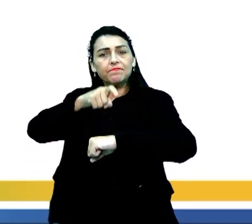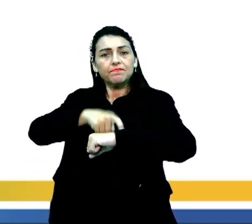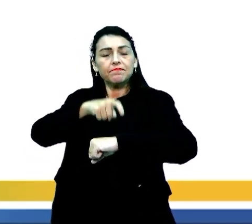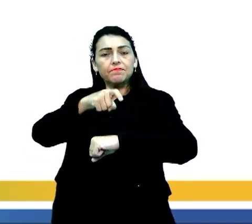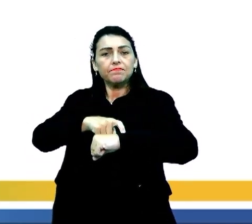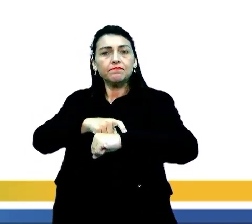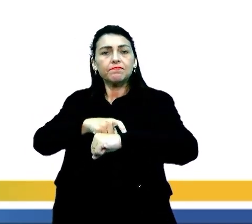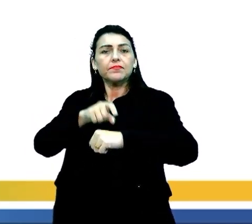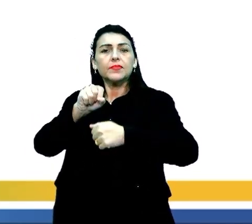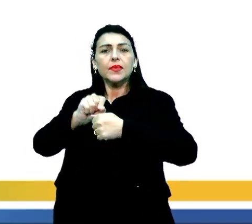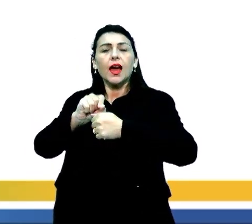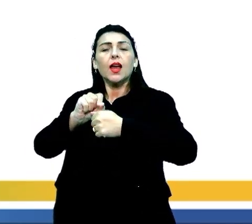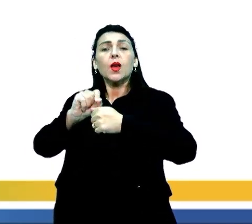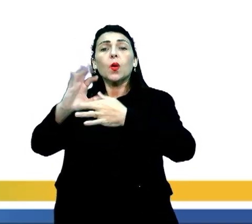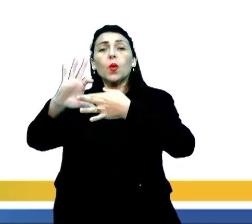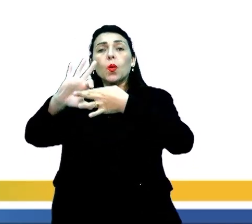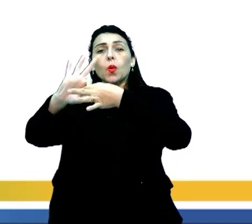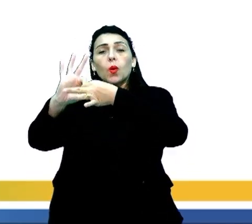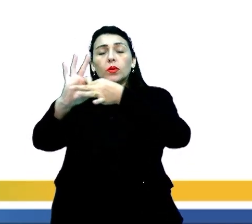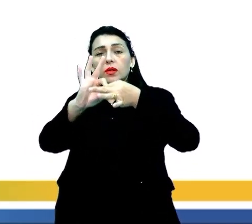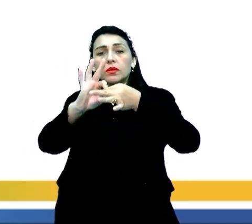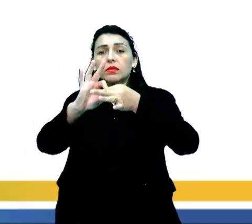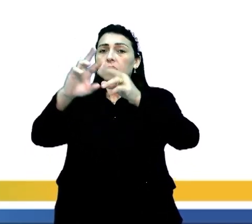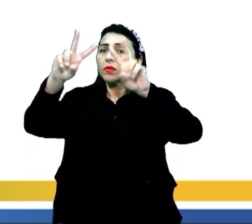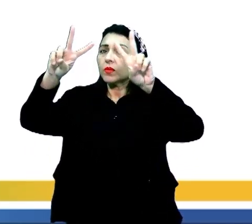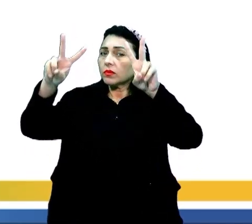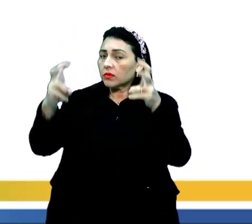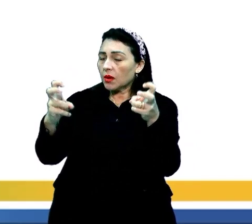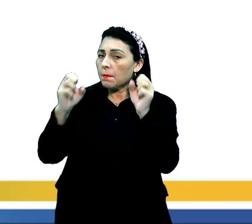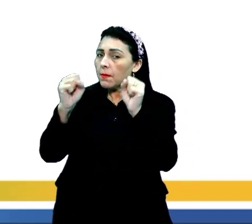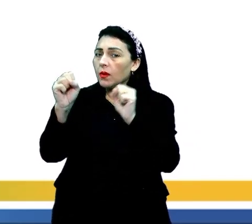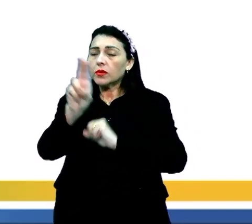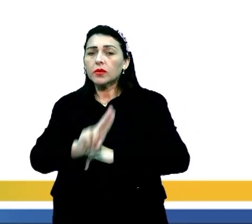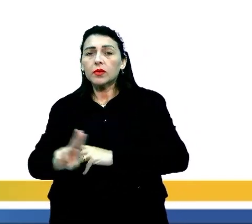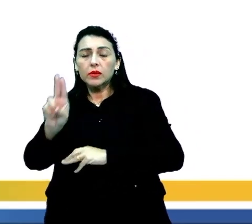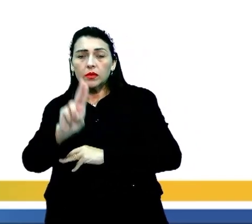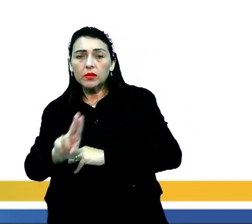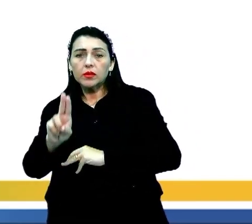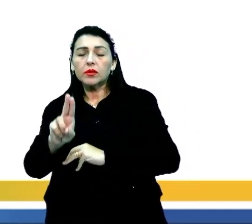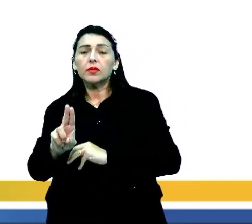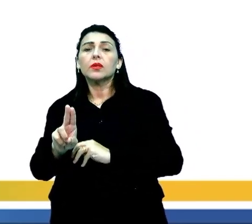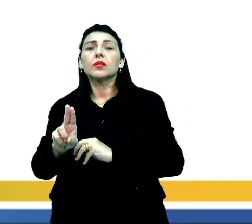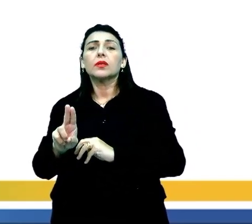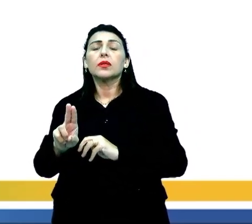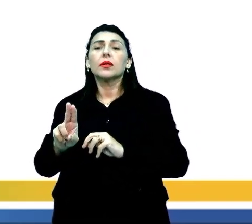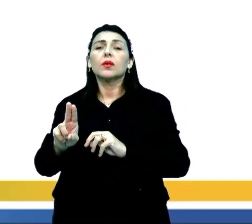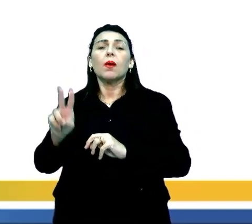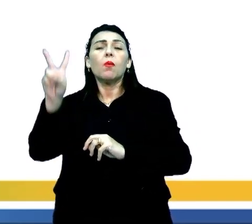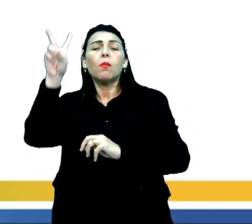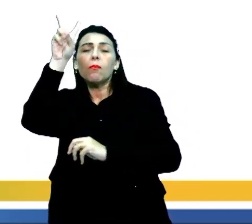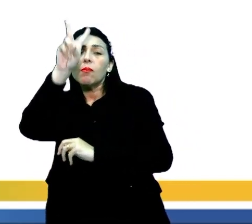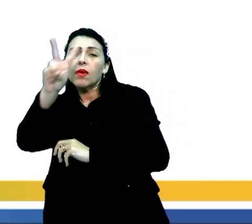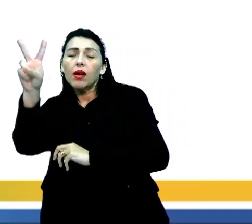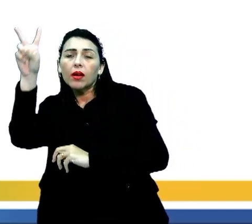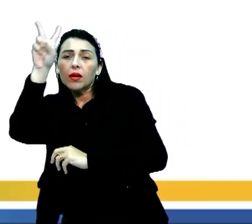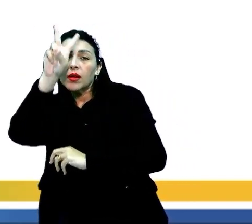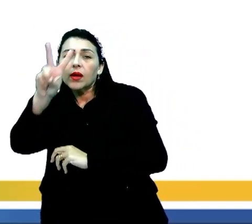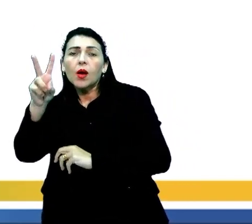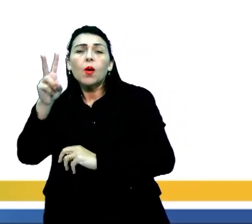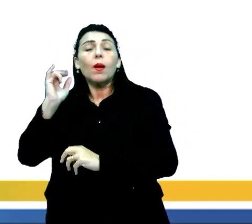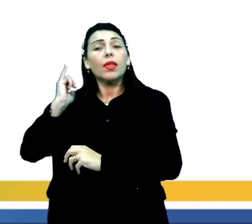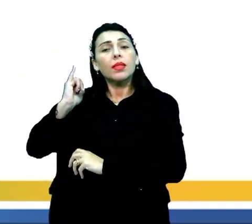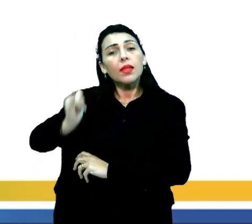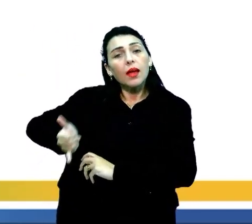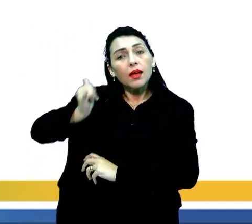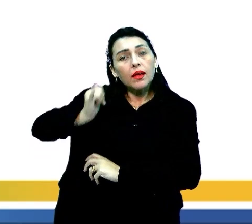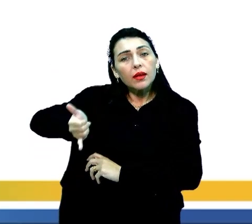vai contextualizar o seu tema, e aí você pode utilizar uma alusão histórica, você pode utilizar uma